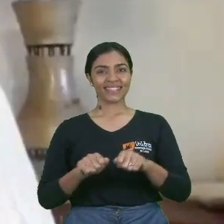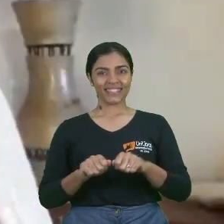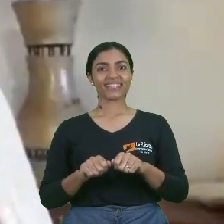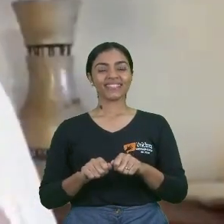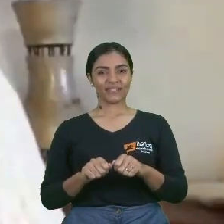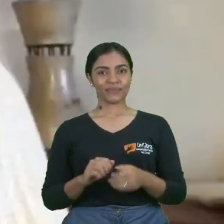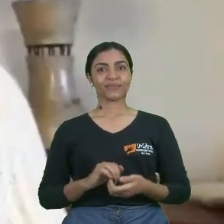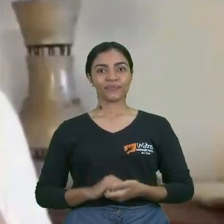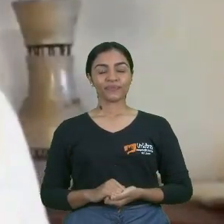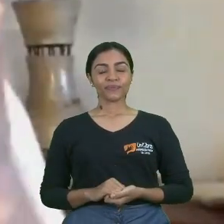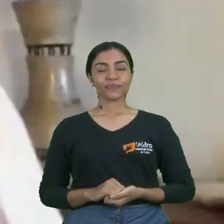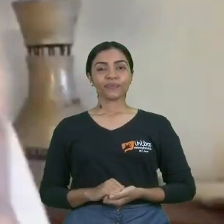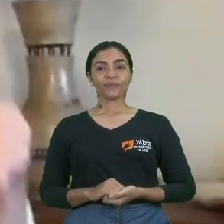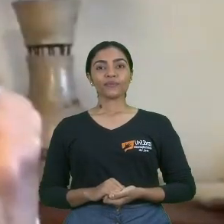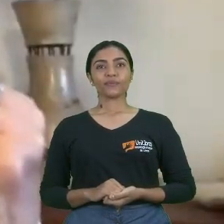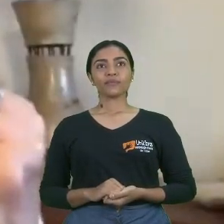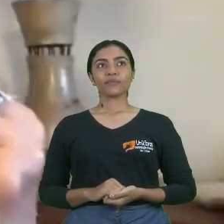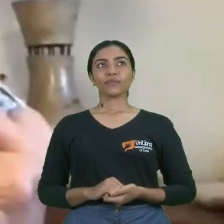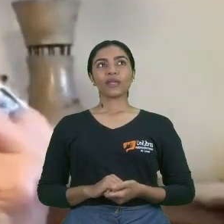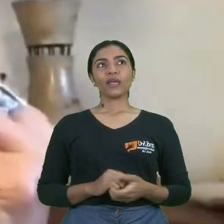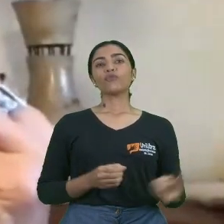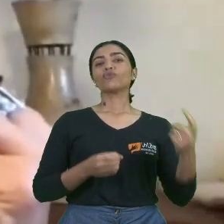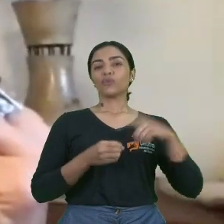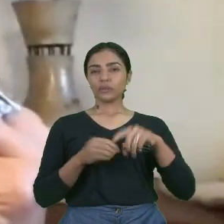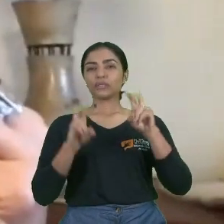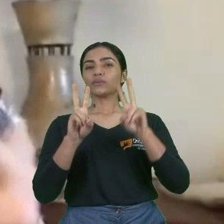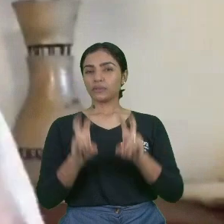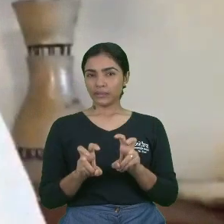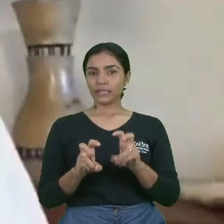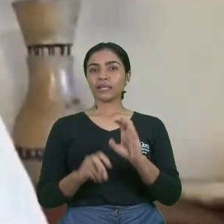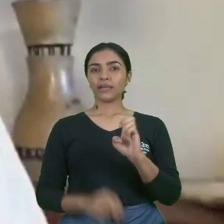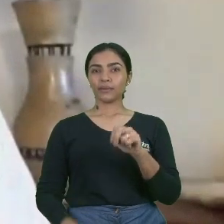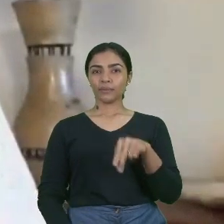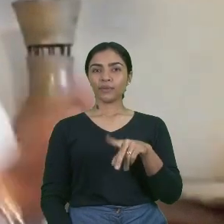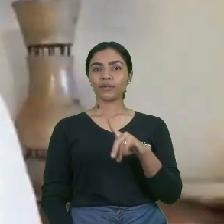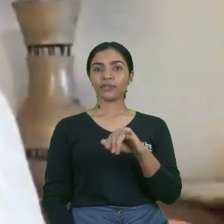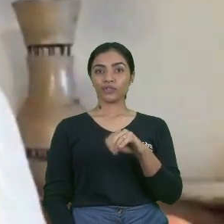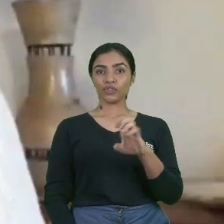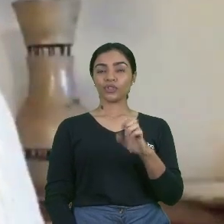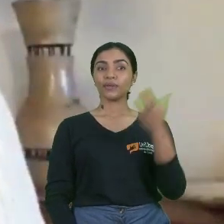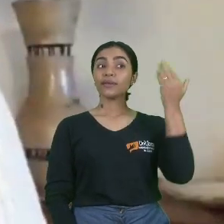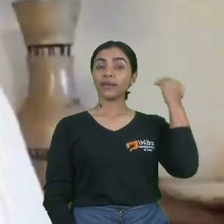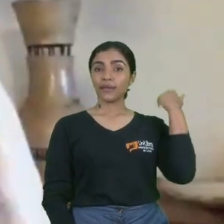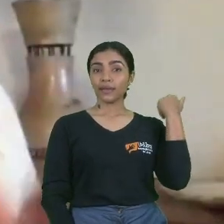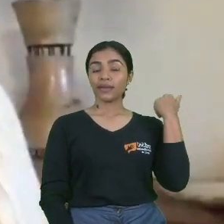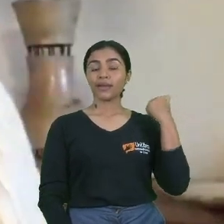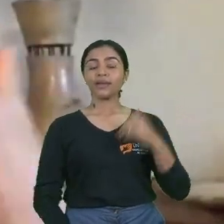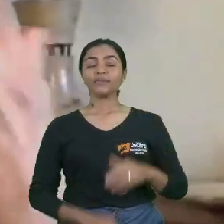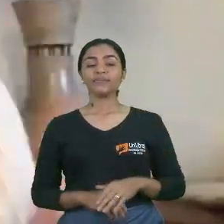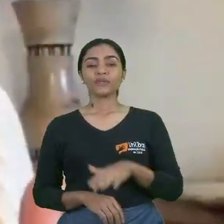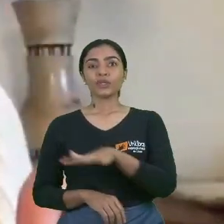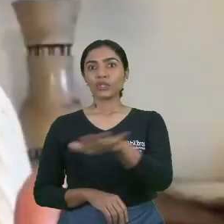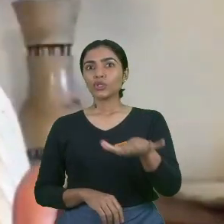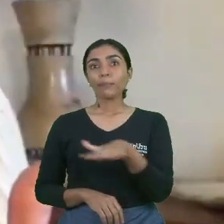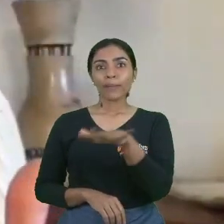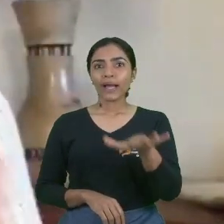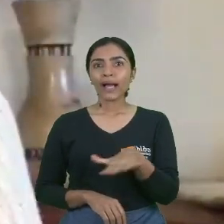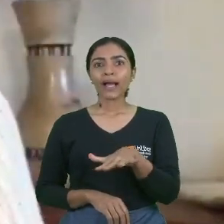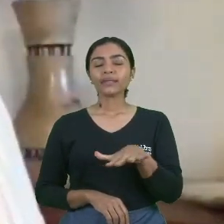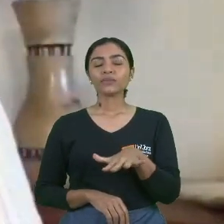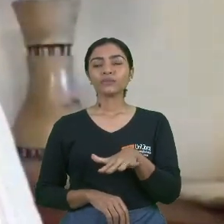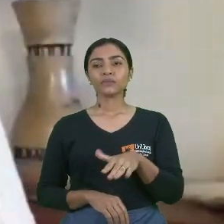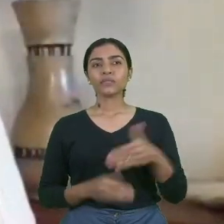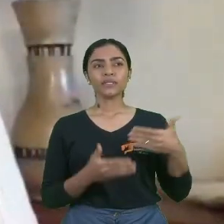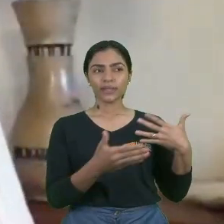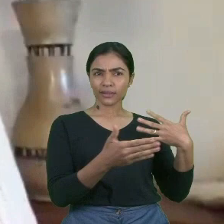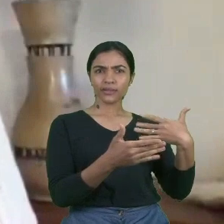agora tomando in Deep lá atrás né ele era o espaço ele foi ele se constitui ainda